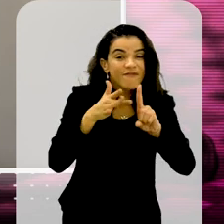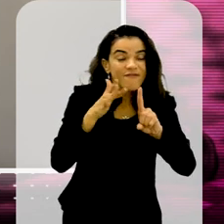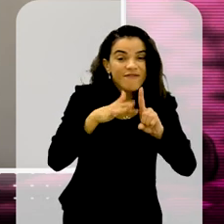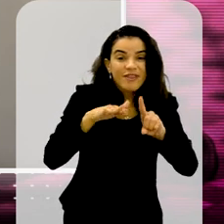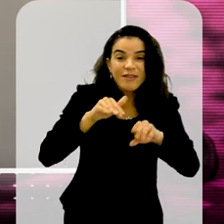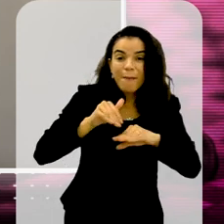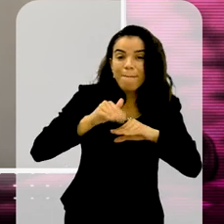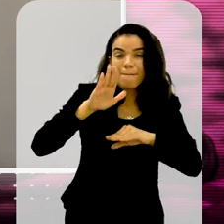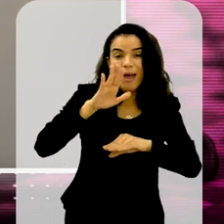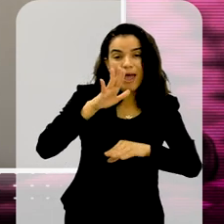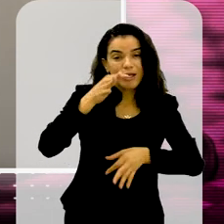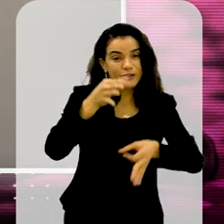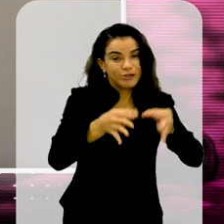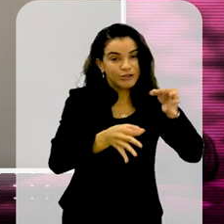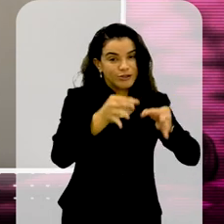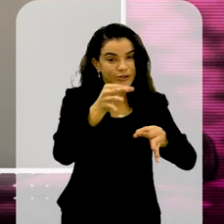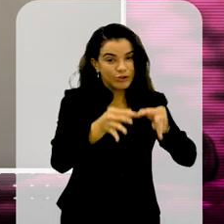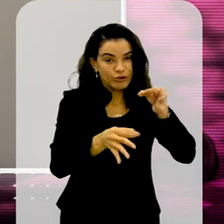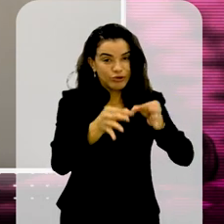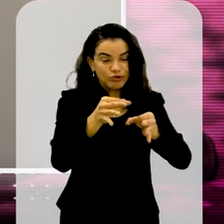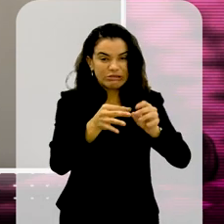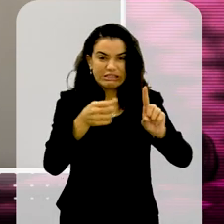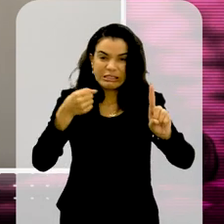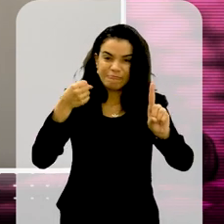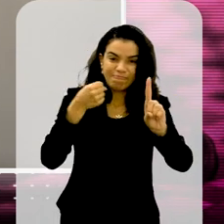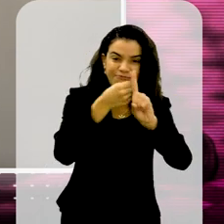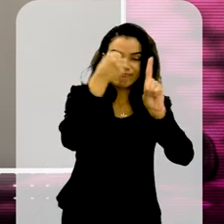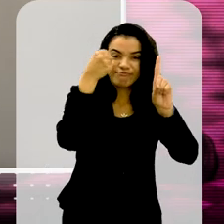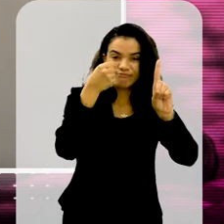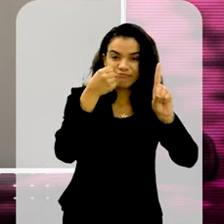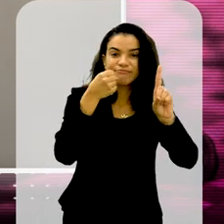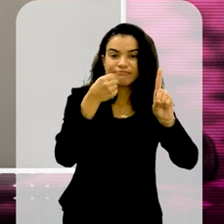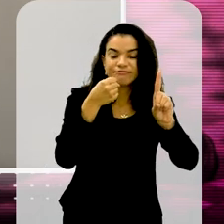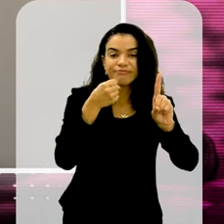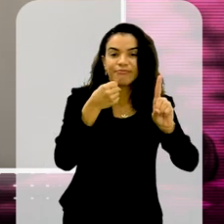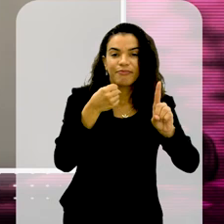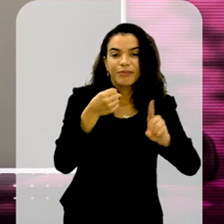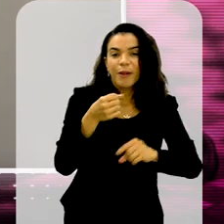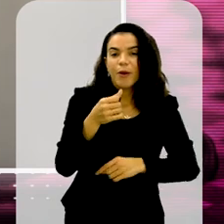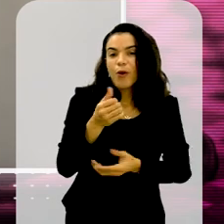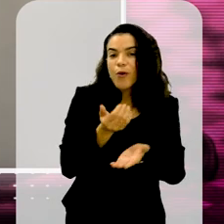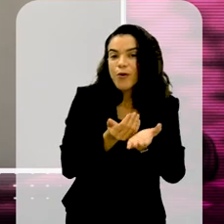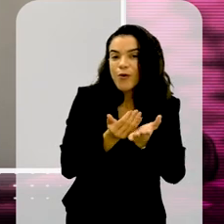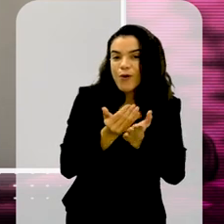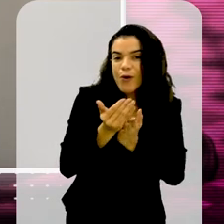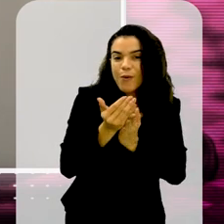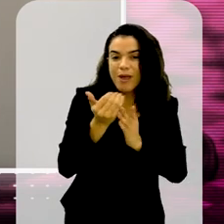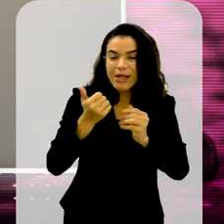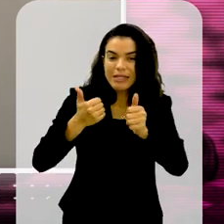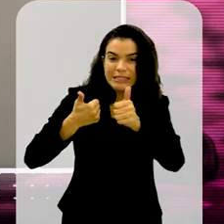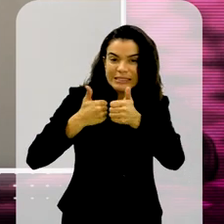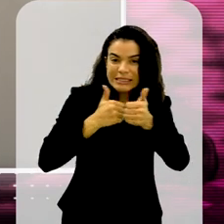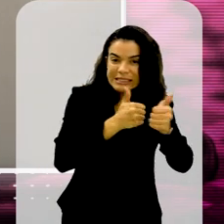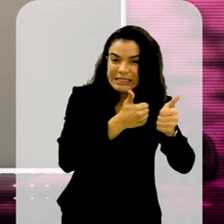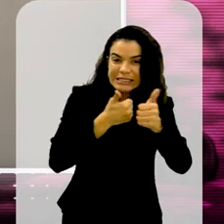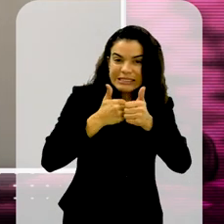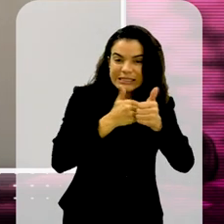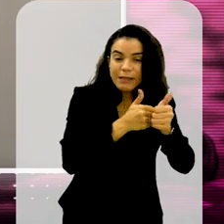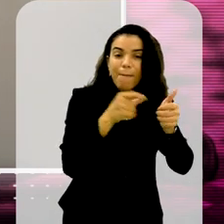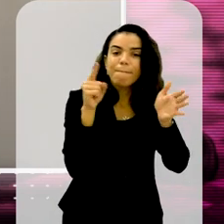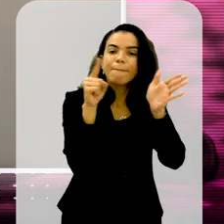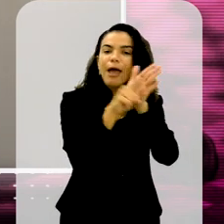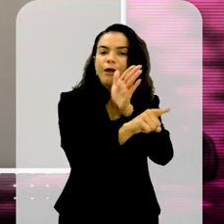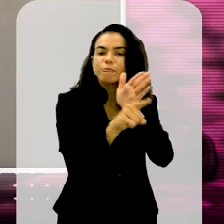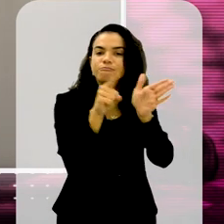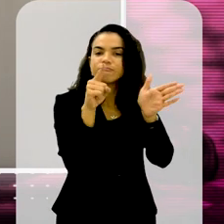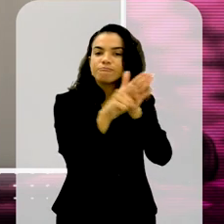as vítimas mais julgadas e estereotipadas, principalmente quando se inicia ali a persecução penal